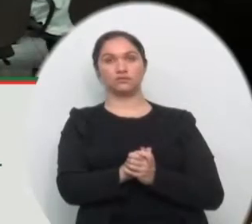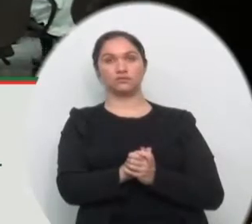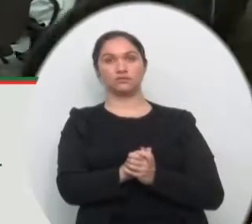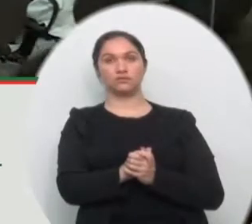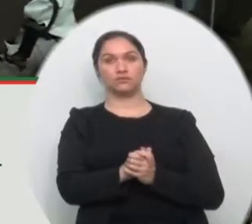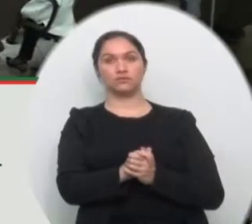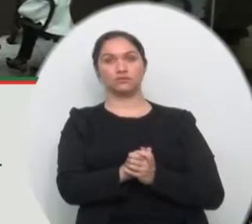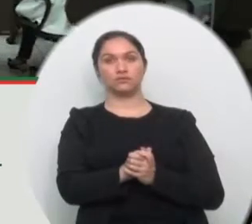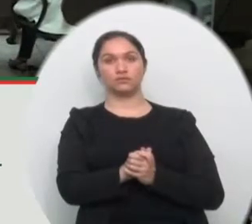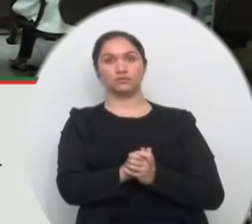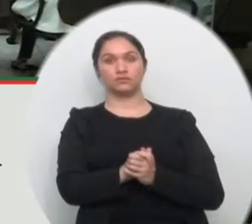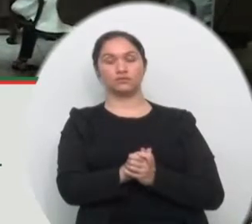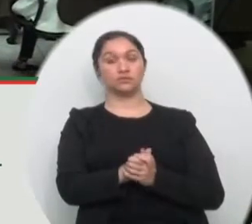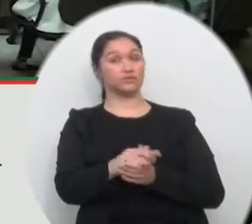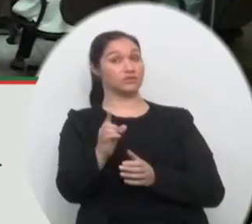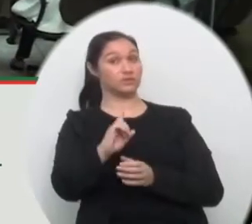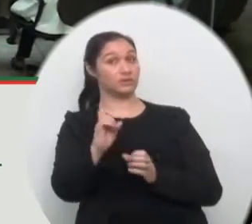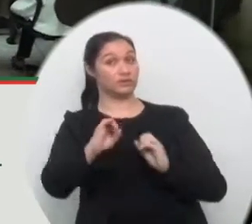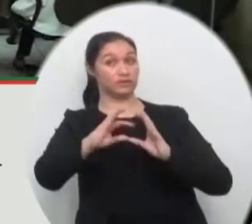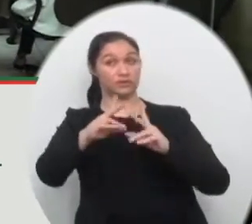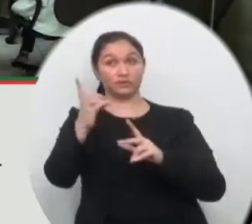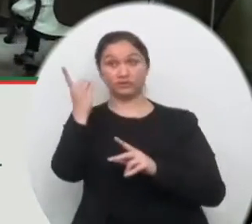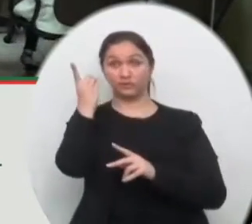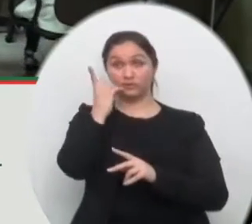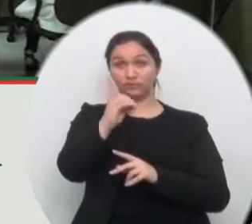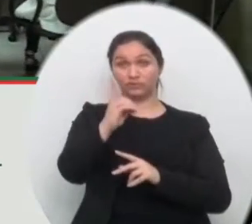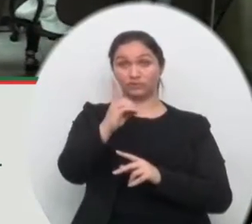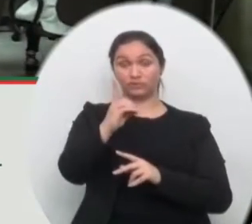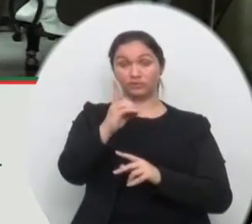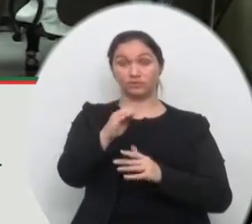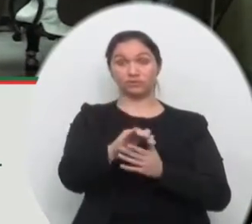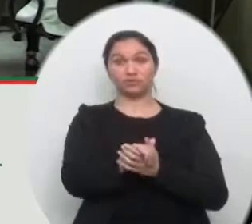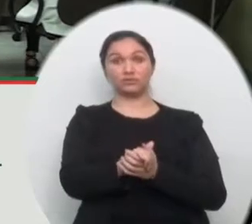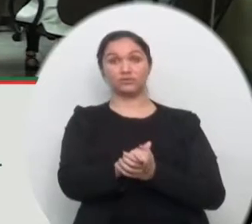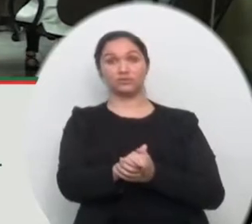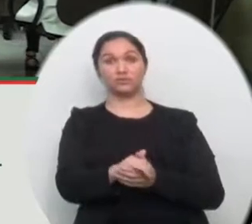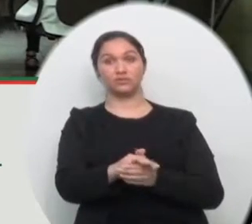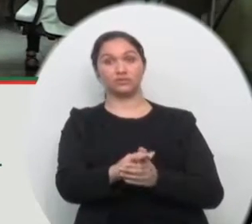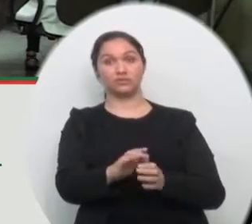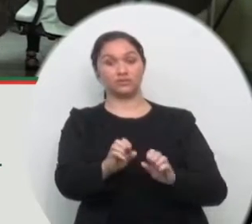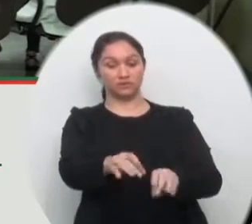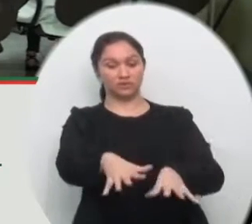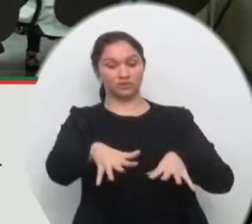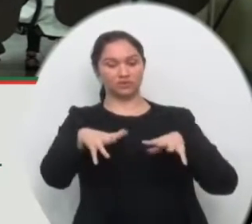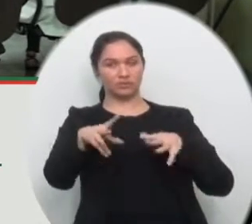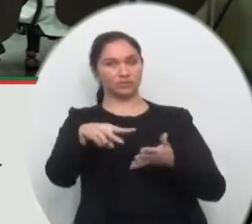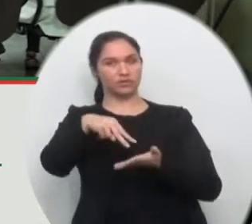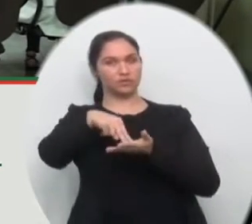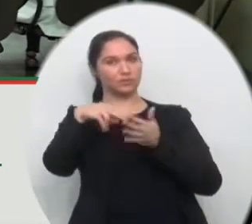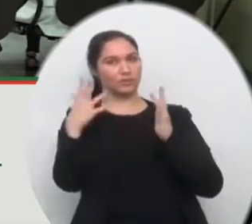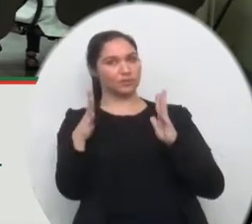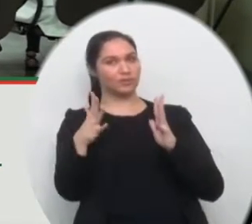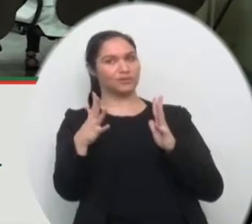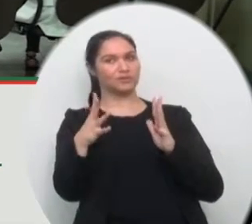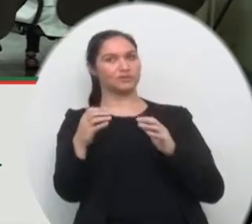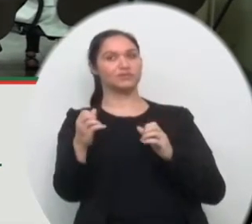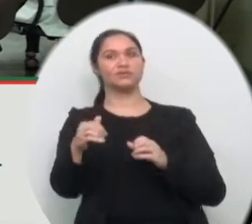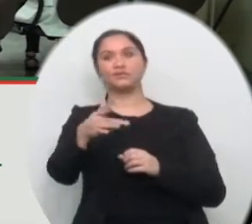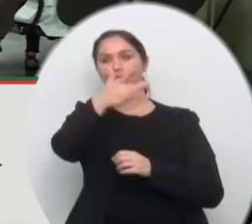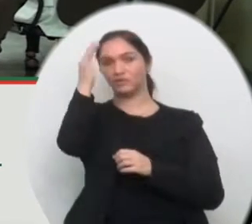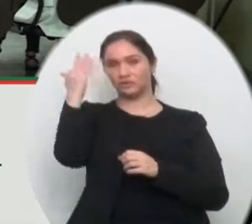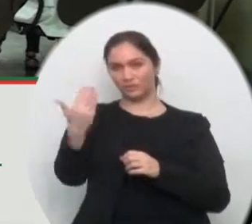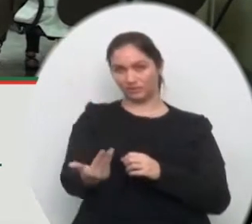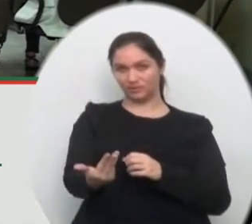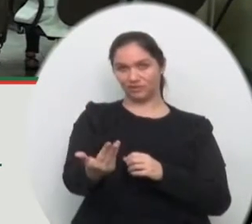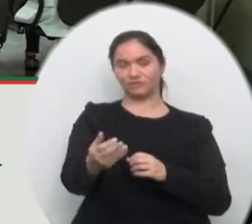Todos os dias que a nossa plateia aplaude de pé o nosso homenageado. Então, sejam muito bem-vindos e passo a palavra imediatamente ao senhor